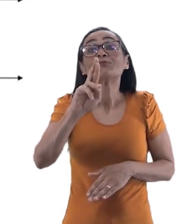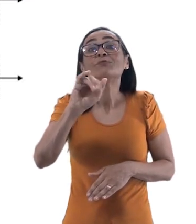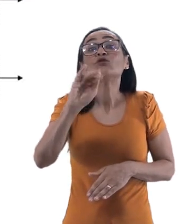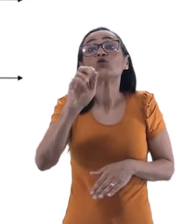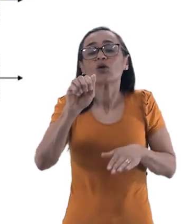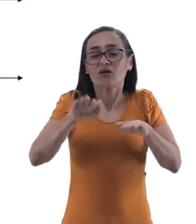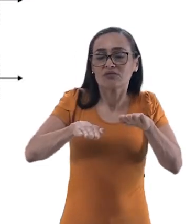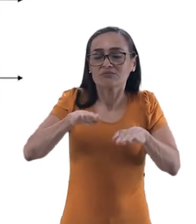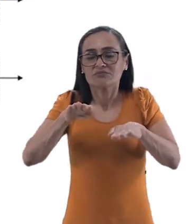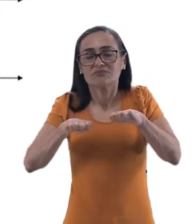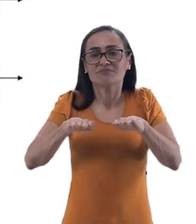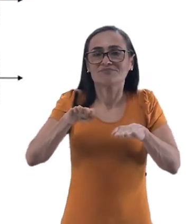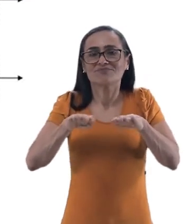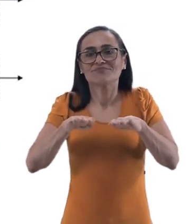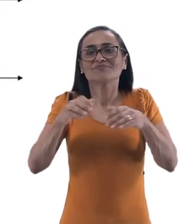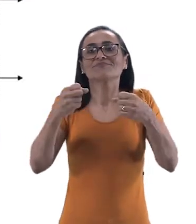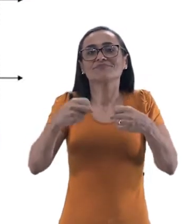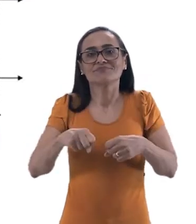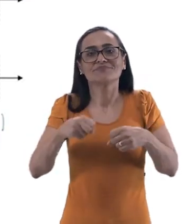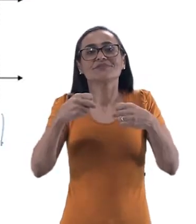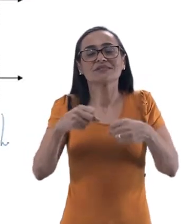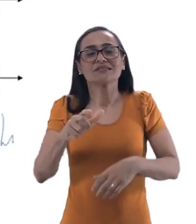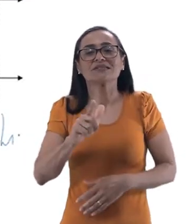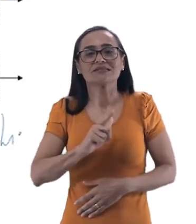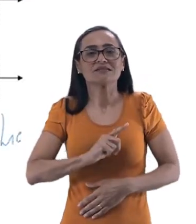Aqui precisamos encontrar o